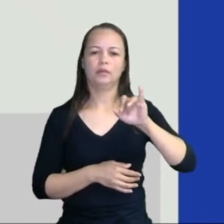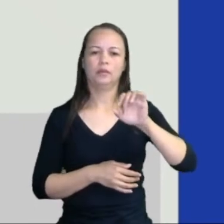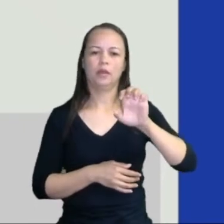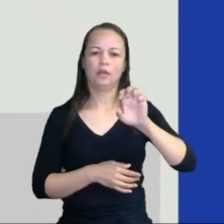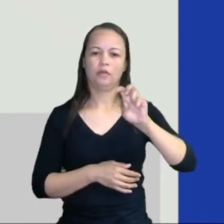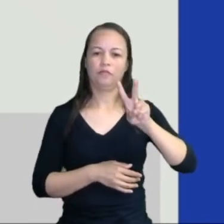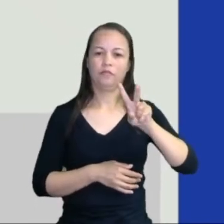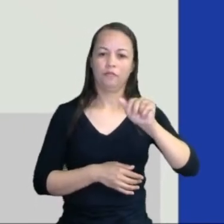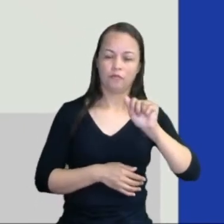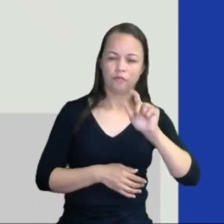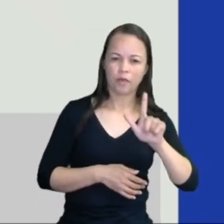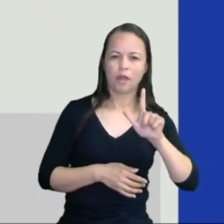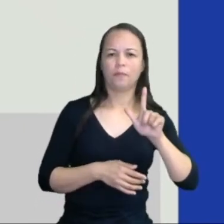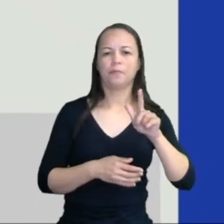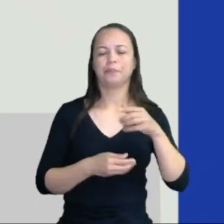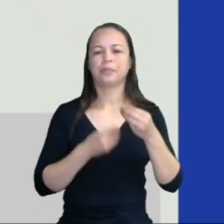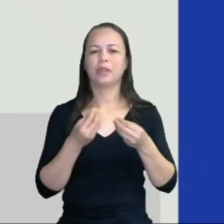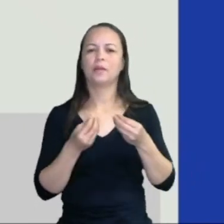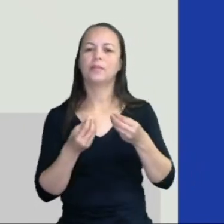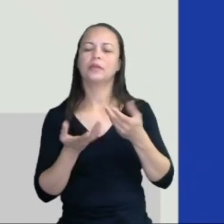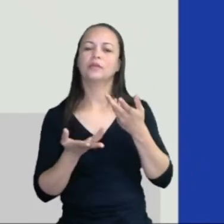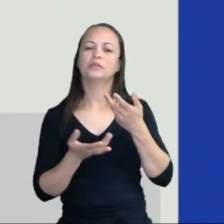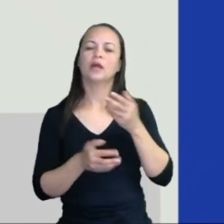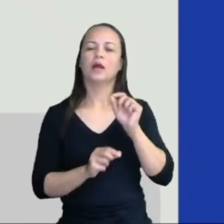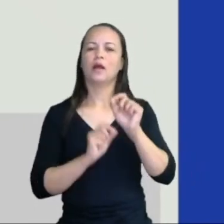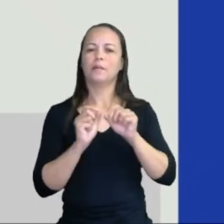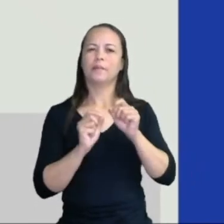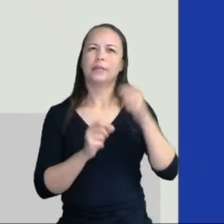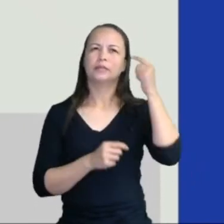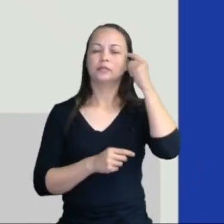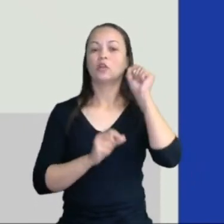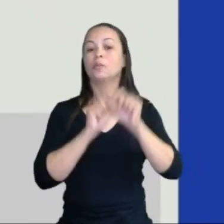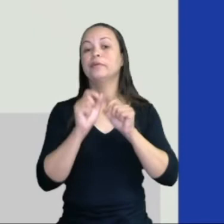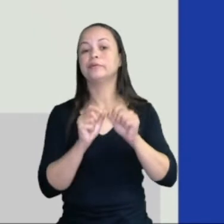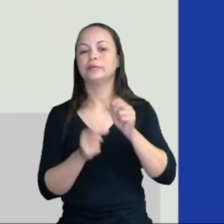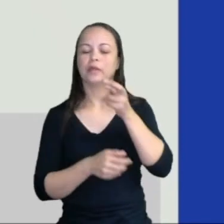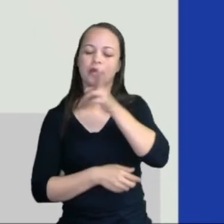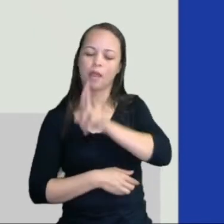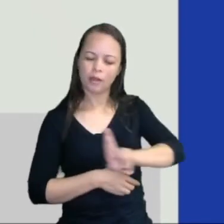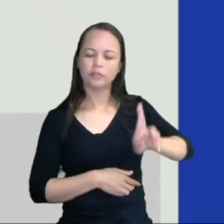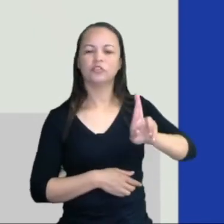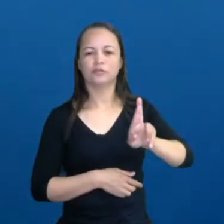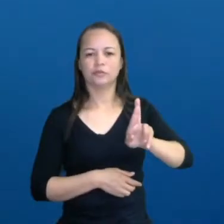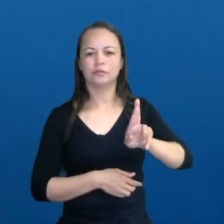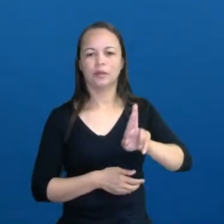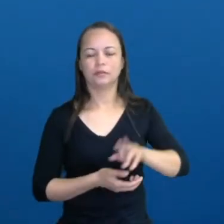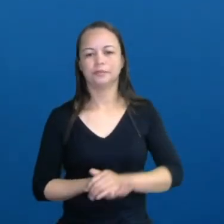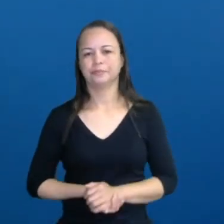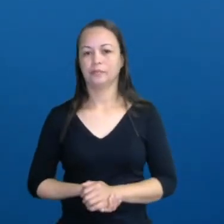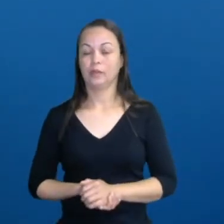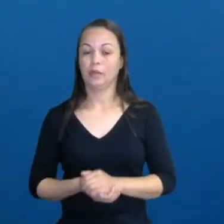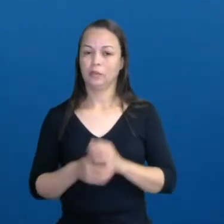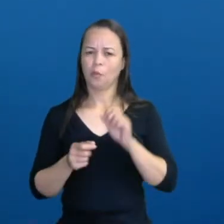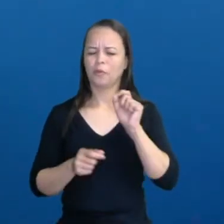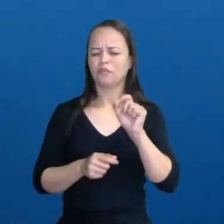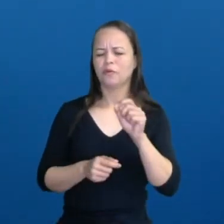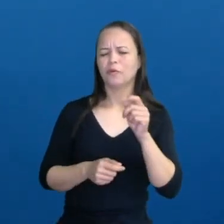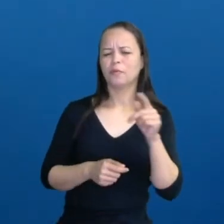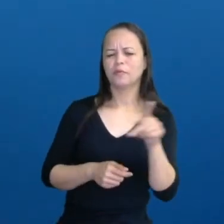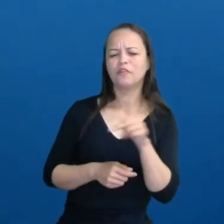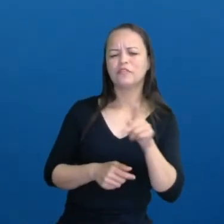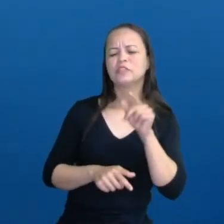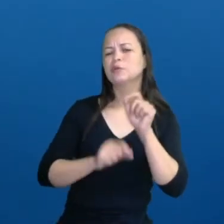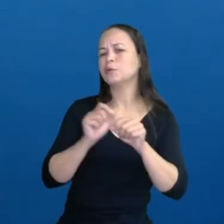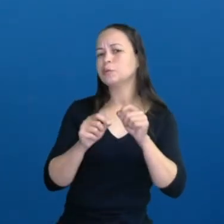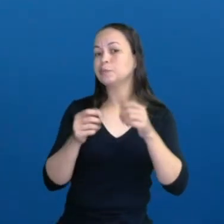atrelada apenas à questão da religiosidade. E o que é isso, professora? Durante o período